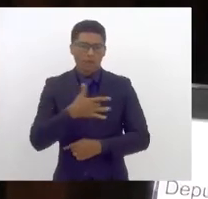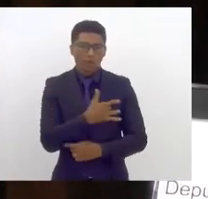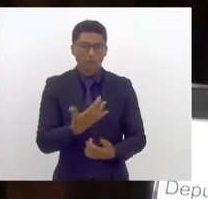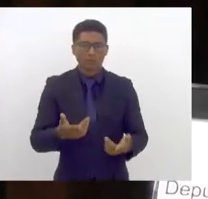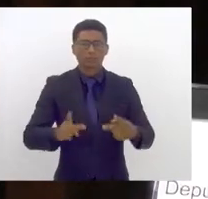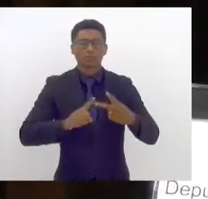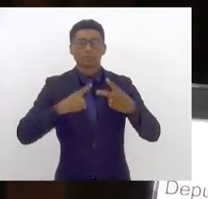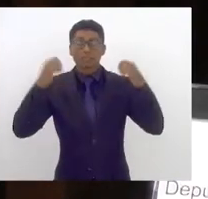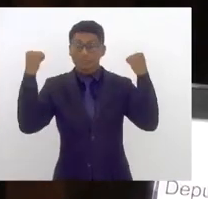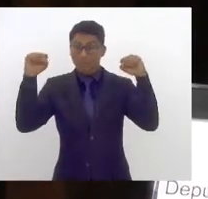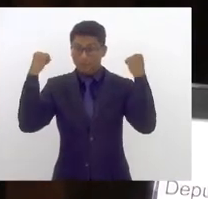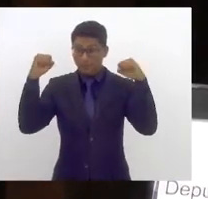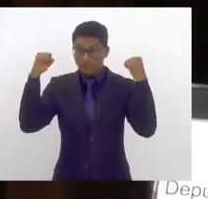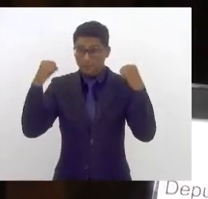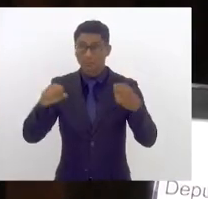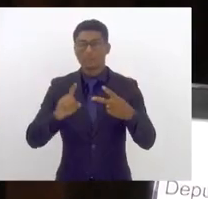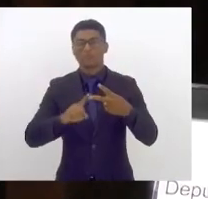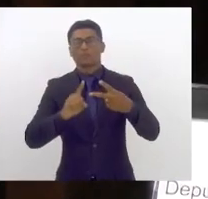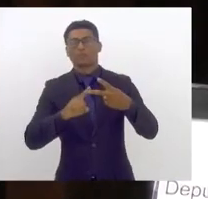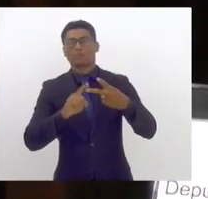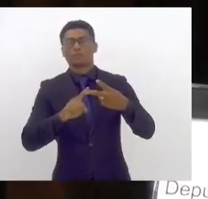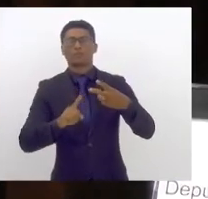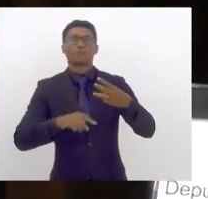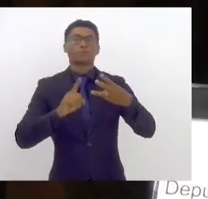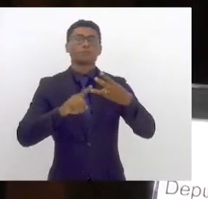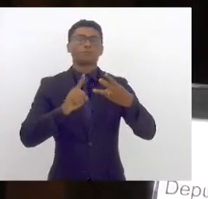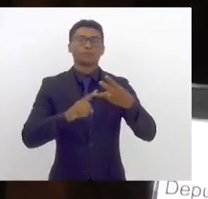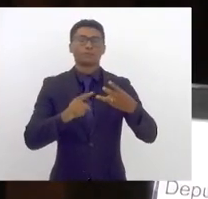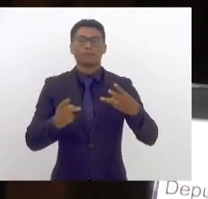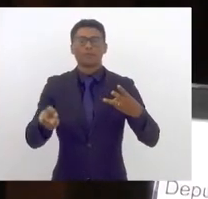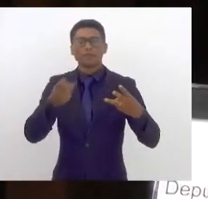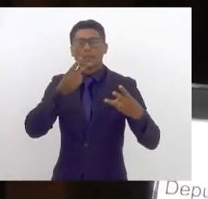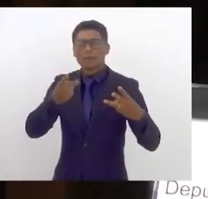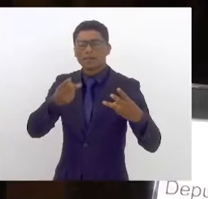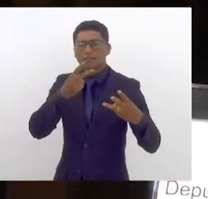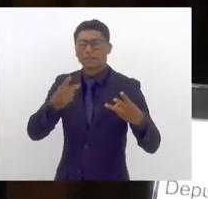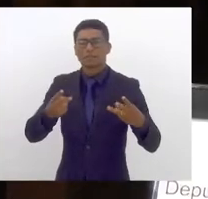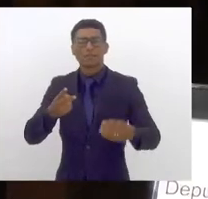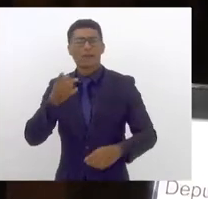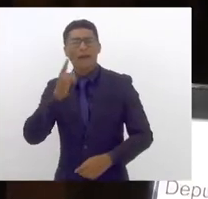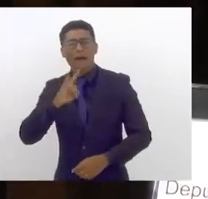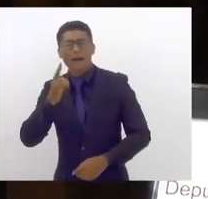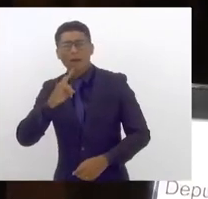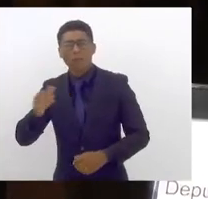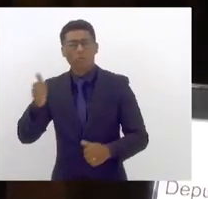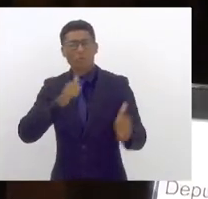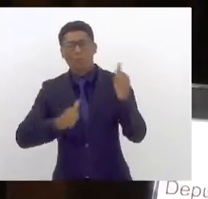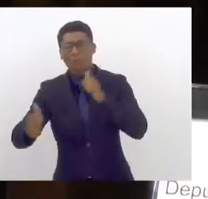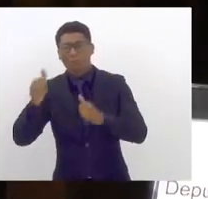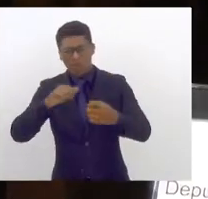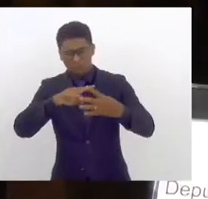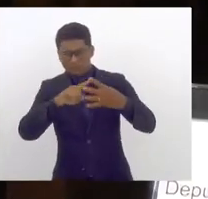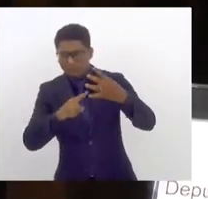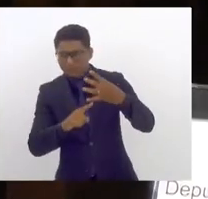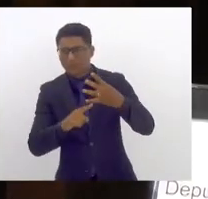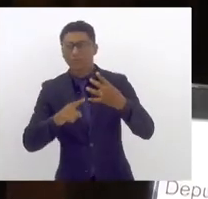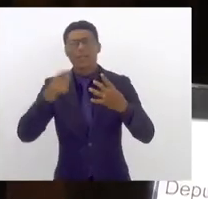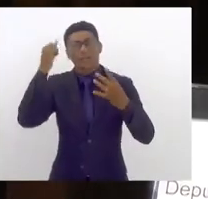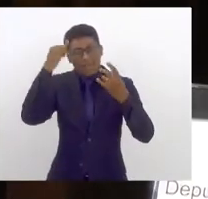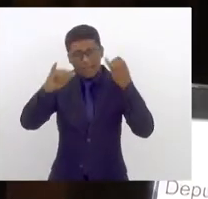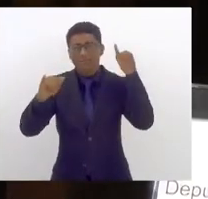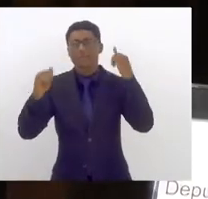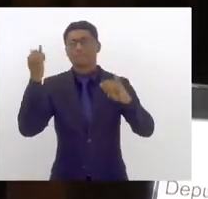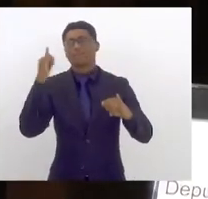física a prevenção né o tabagismo e alcoolismo então esses quatro são os principais fatores de risco